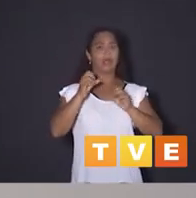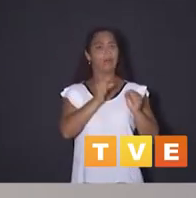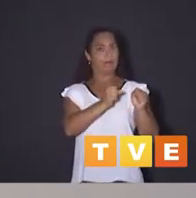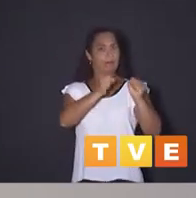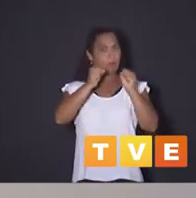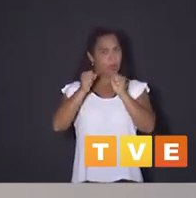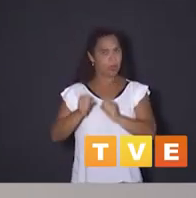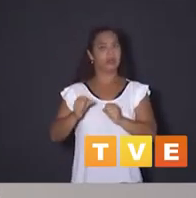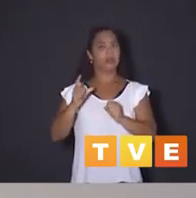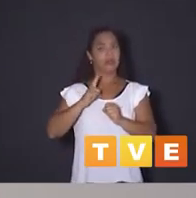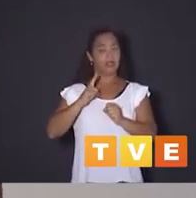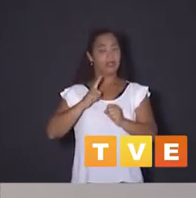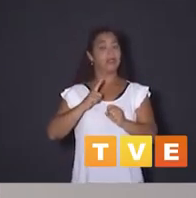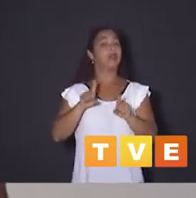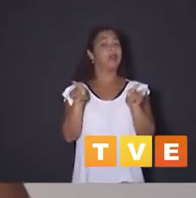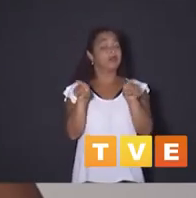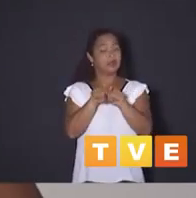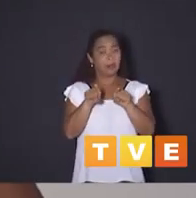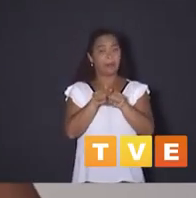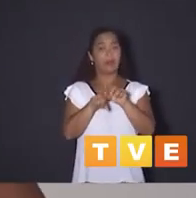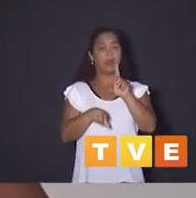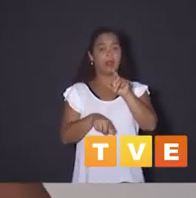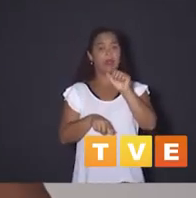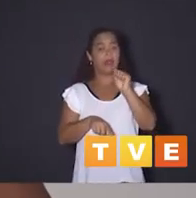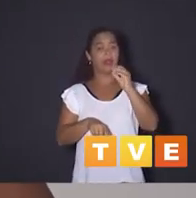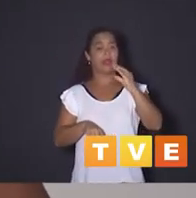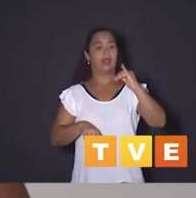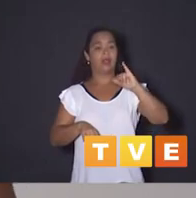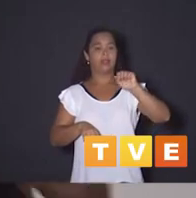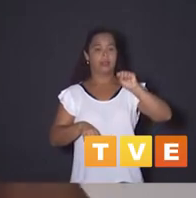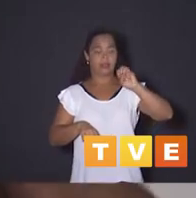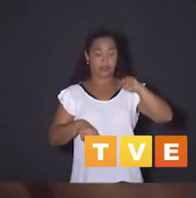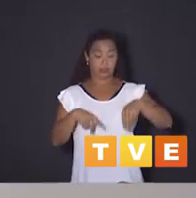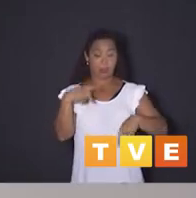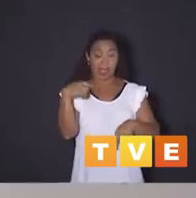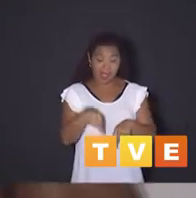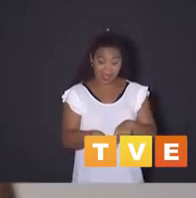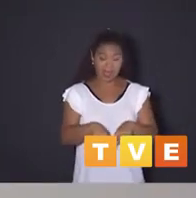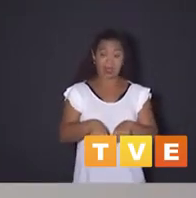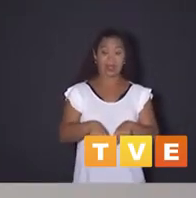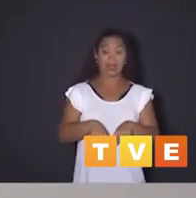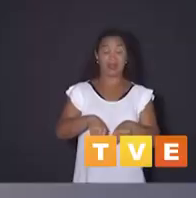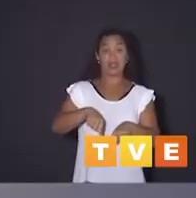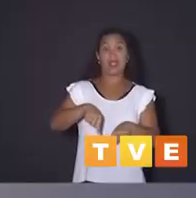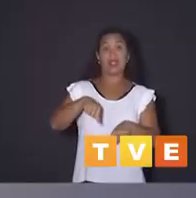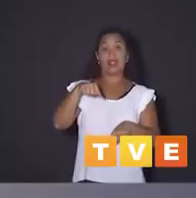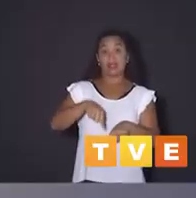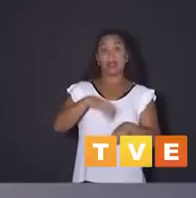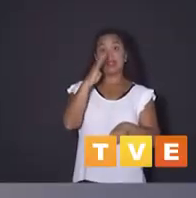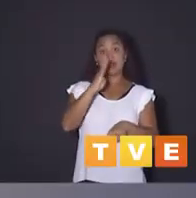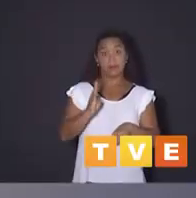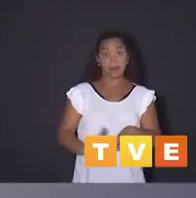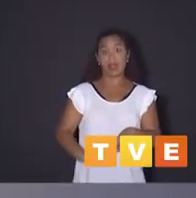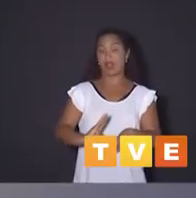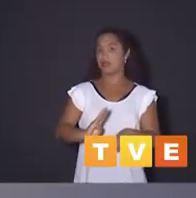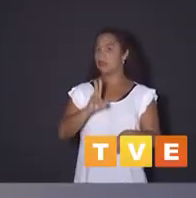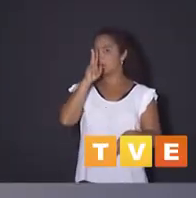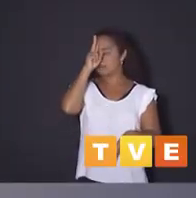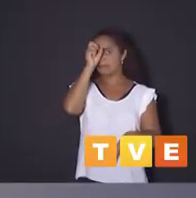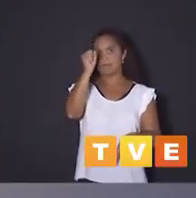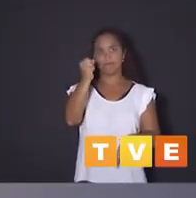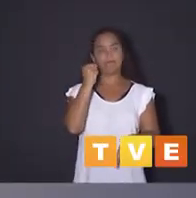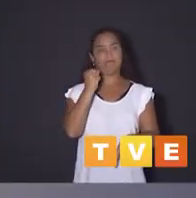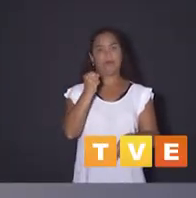estruturante o racismo é na sociedade brasileira a coleção vozes assim como a coleção a xeque o trabalho